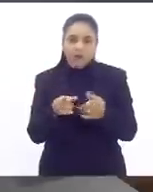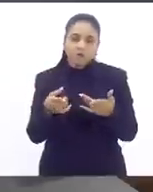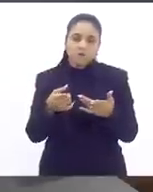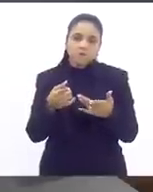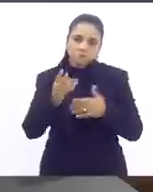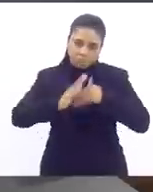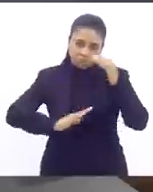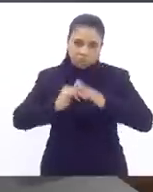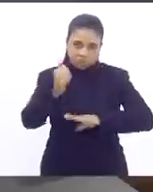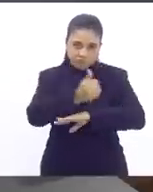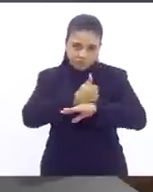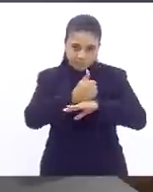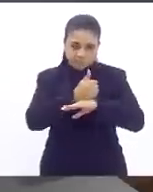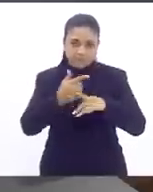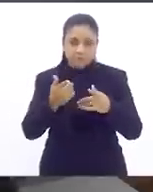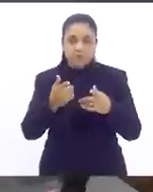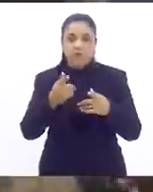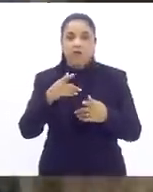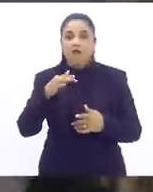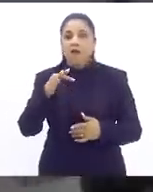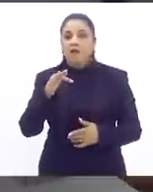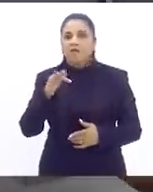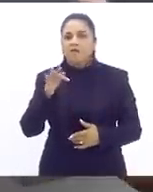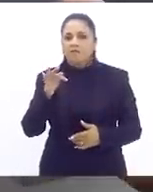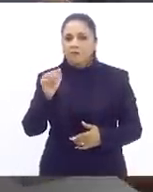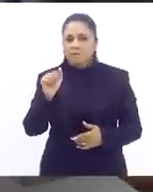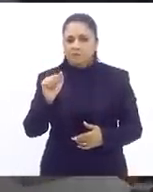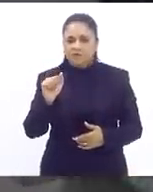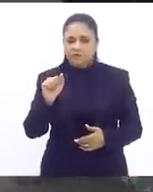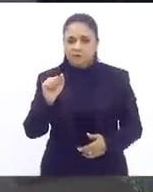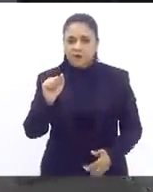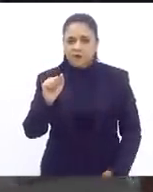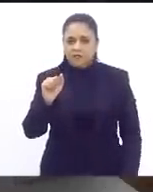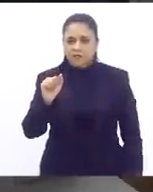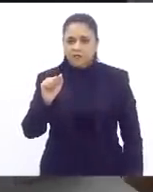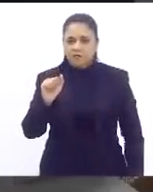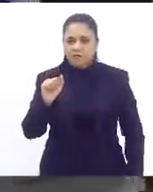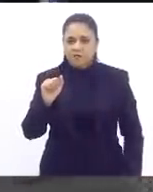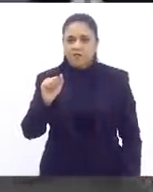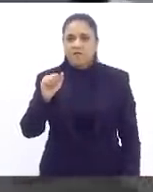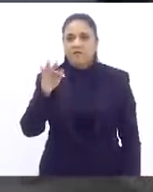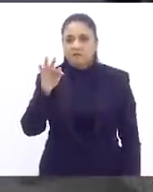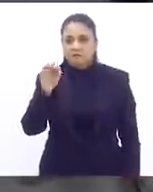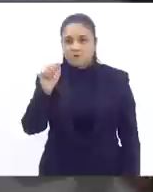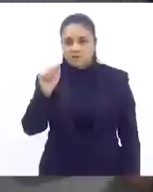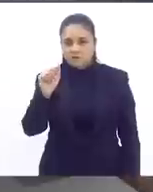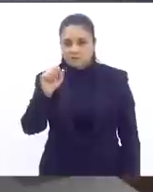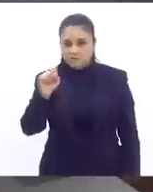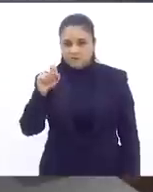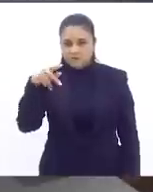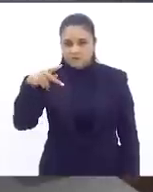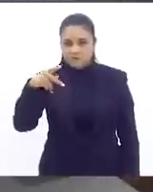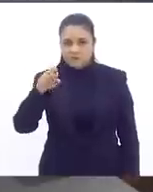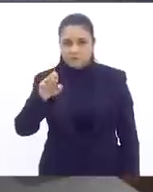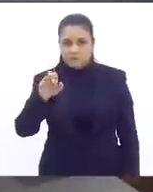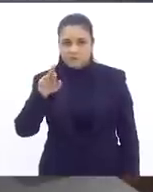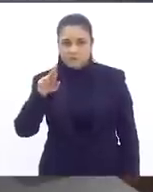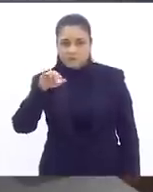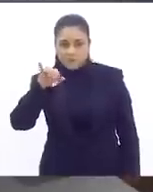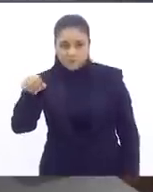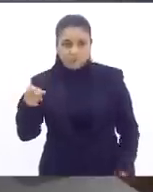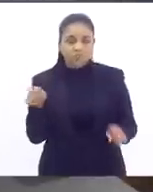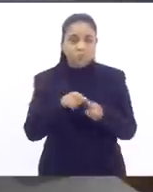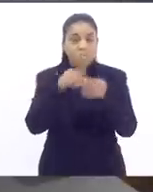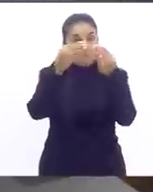pois não faz perde um microfone aqui para o flashback é o que tá sendo dito não só tá trazendo prejuízo